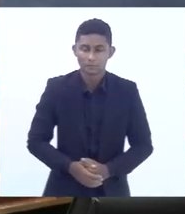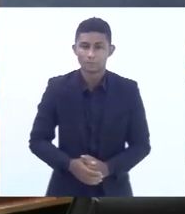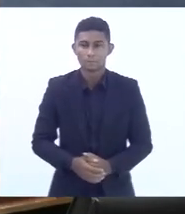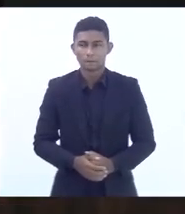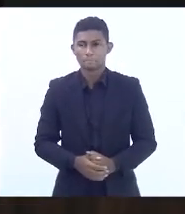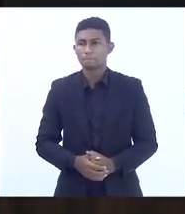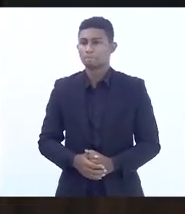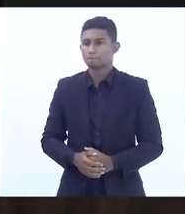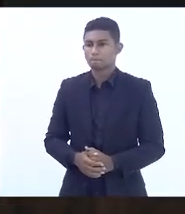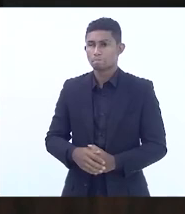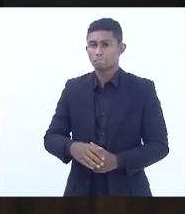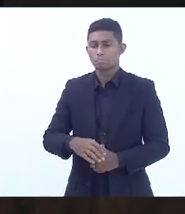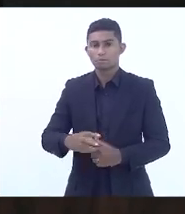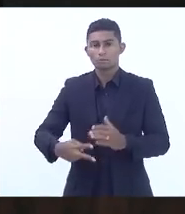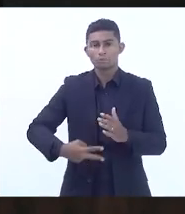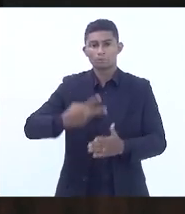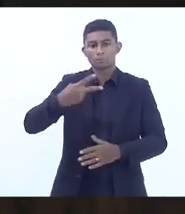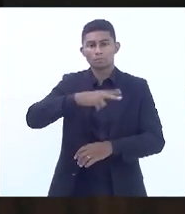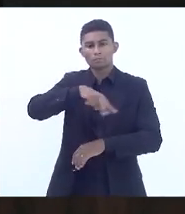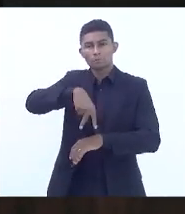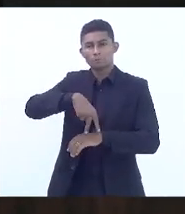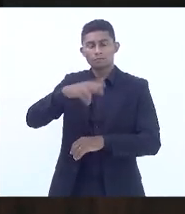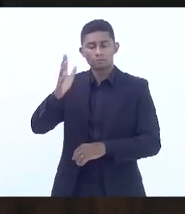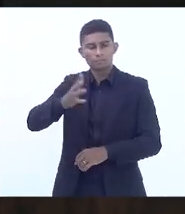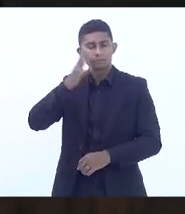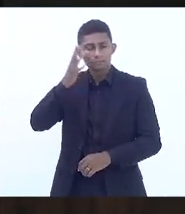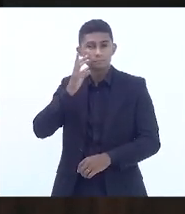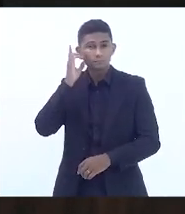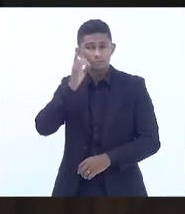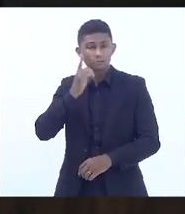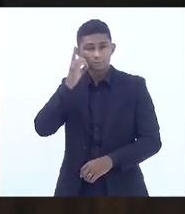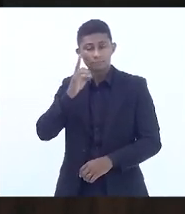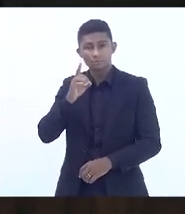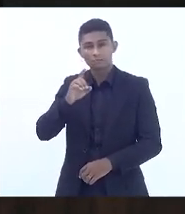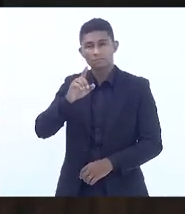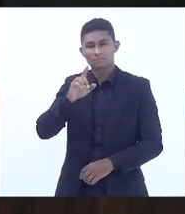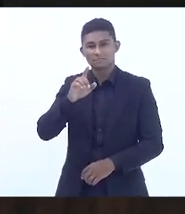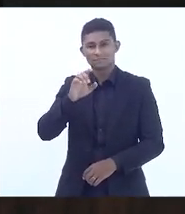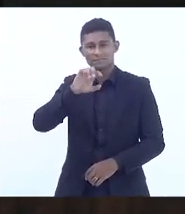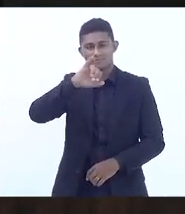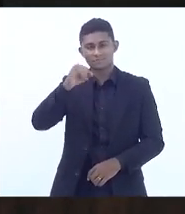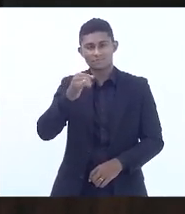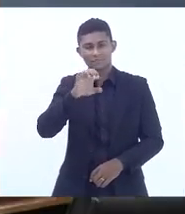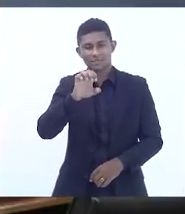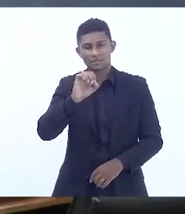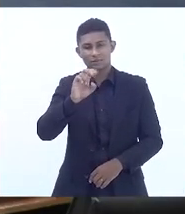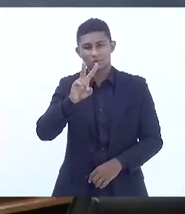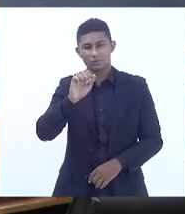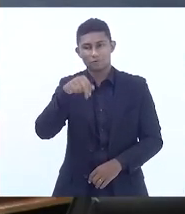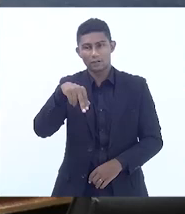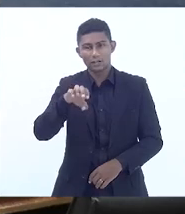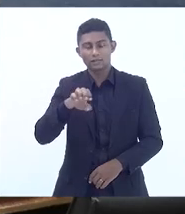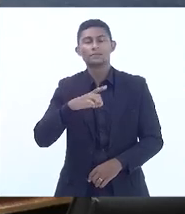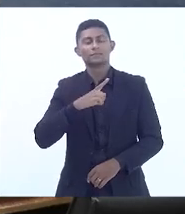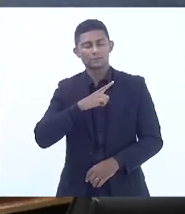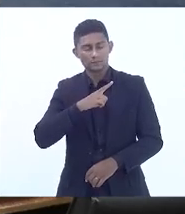O próximo orador inscrito é o nobre deputado Giovanni Ratinho, que dispõe de 10 minutos.